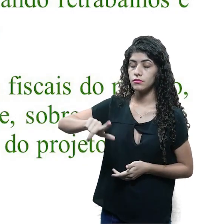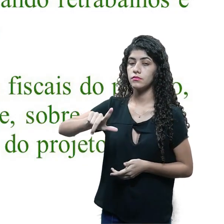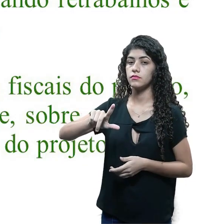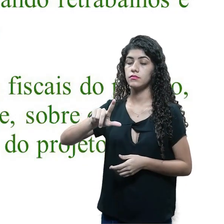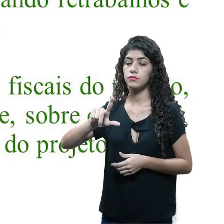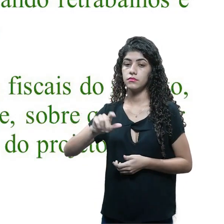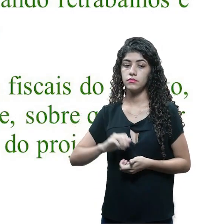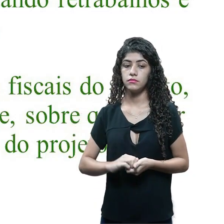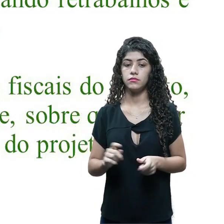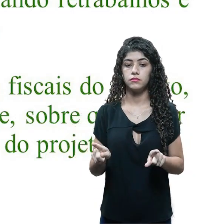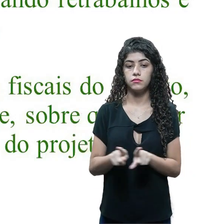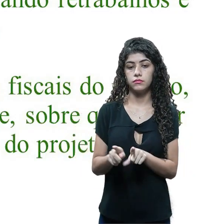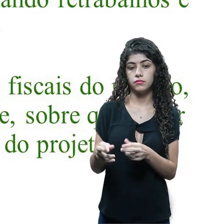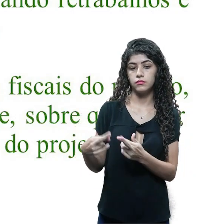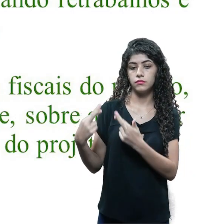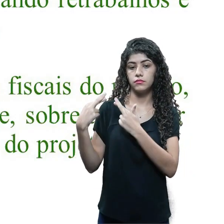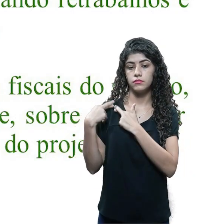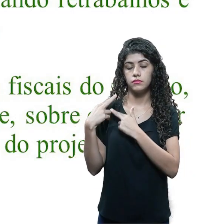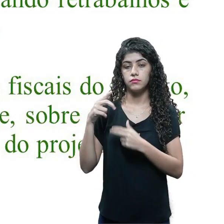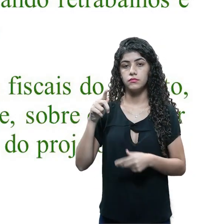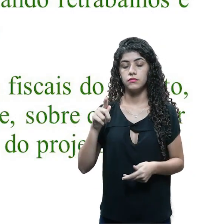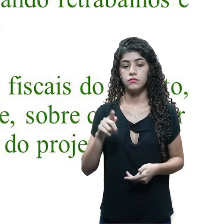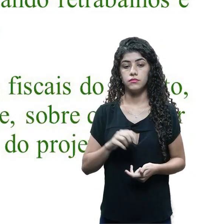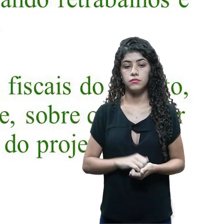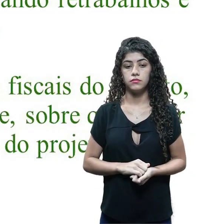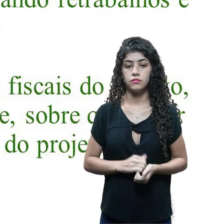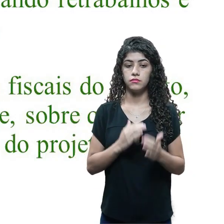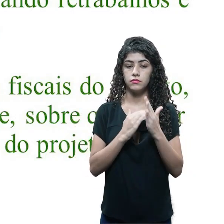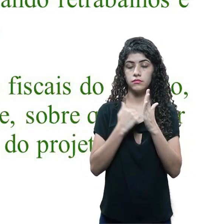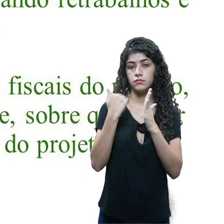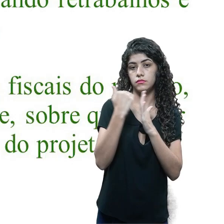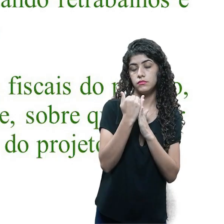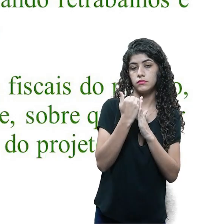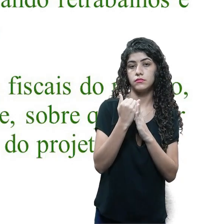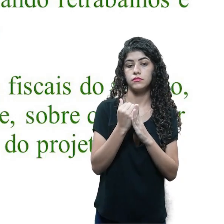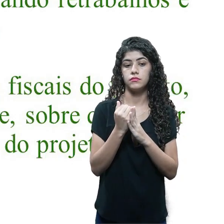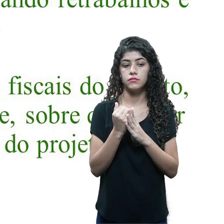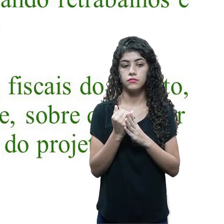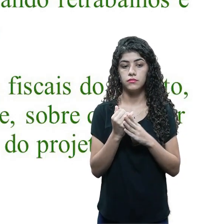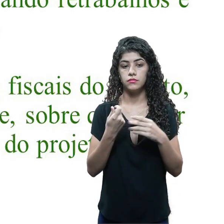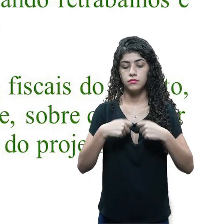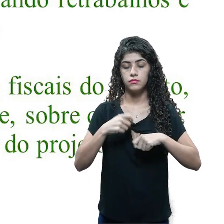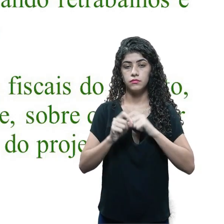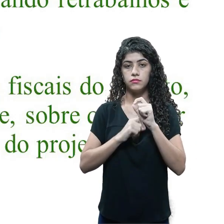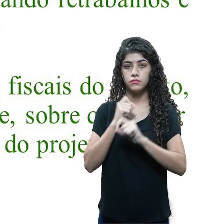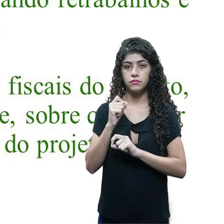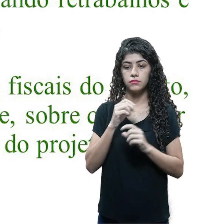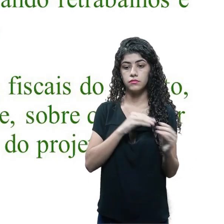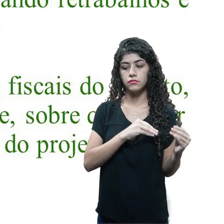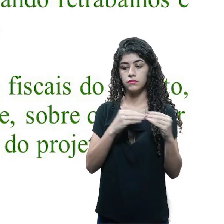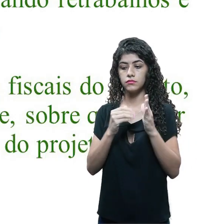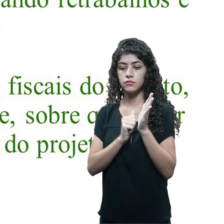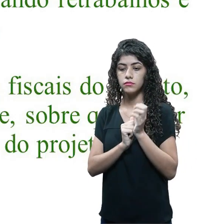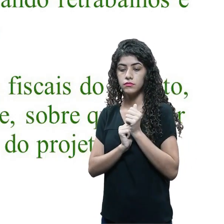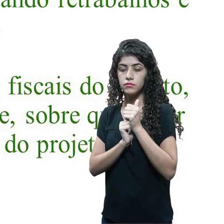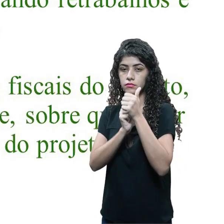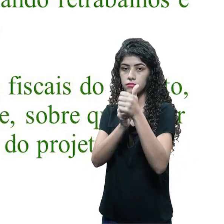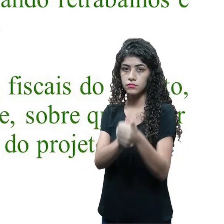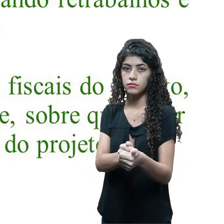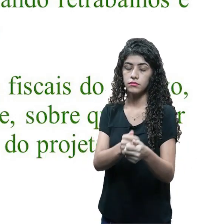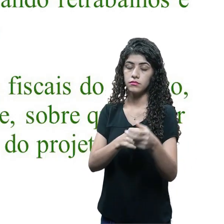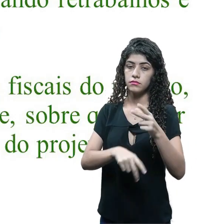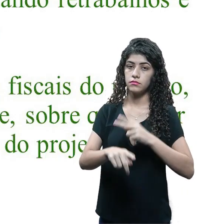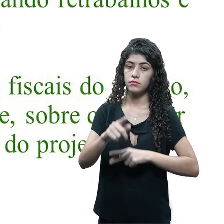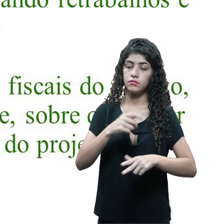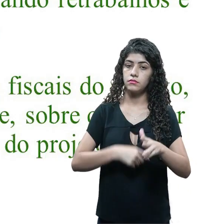retrabalhos e inconsistências e despesas glosadas. Ou seja, a prestação de contas ela vai acompanhando